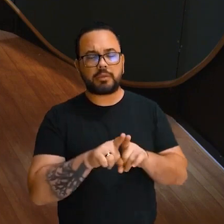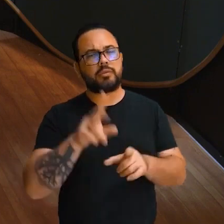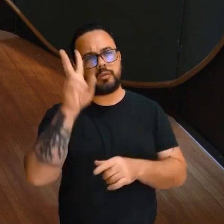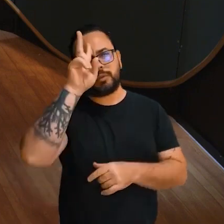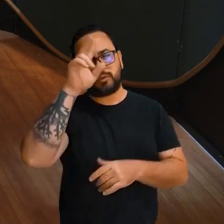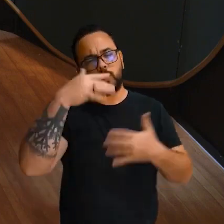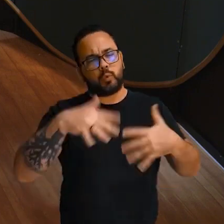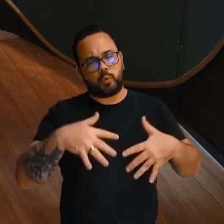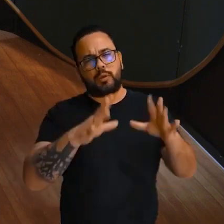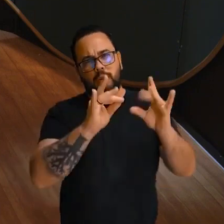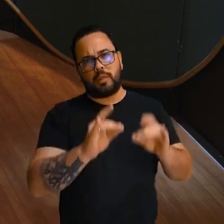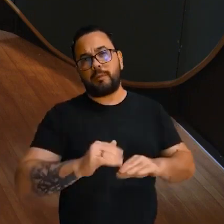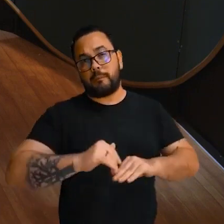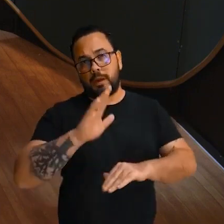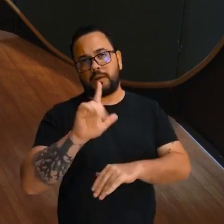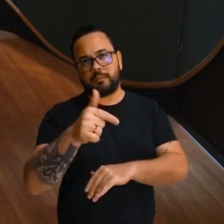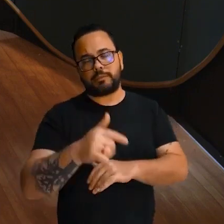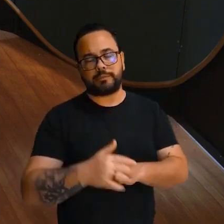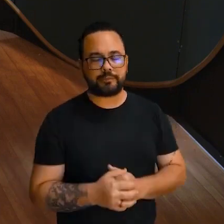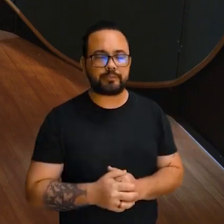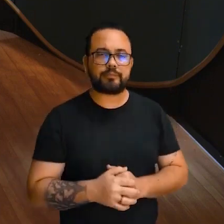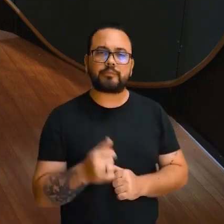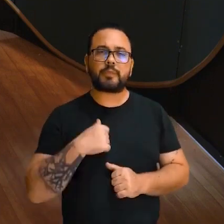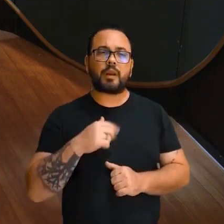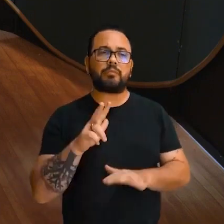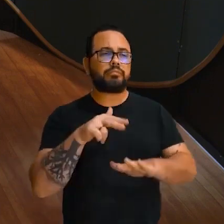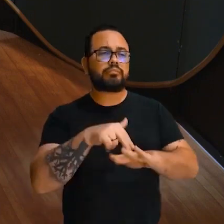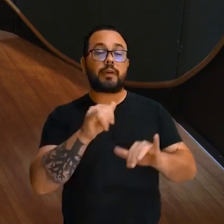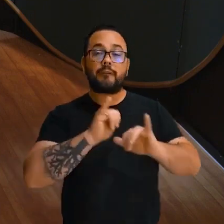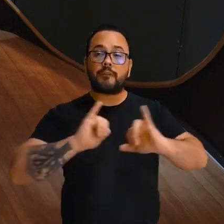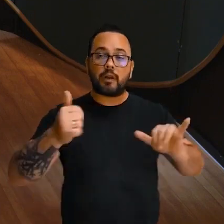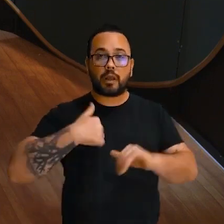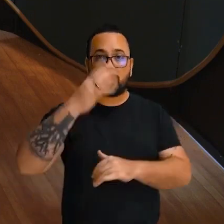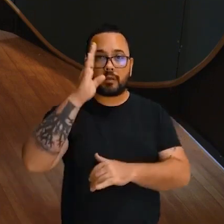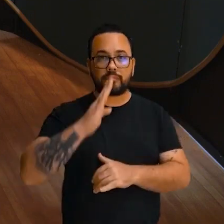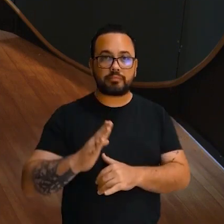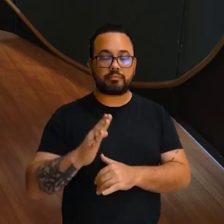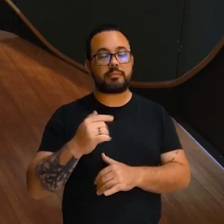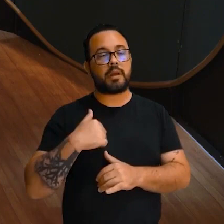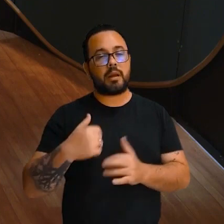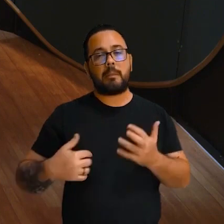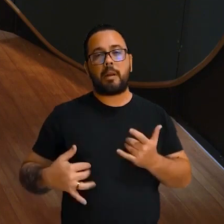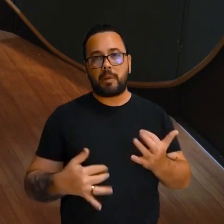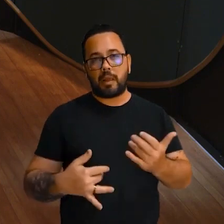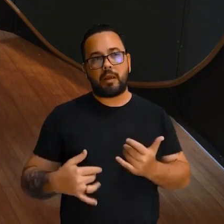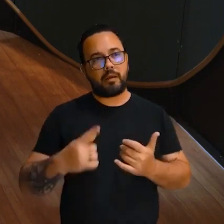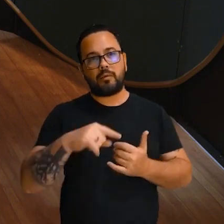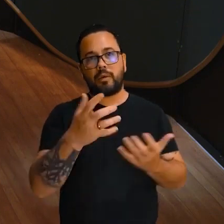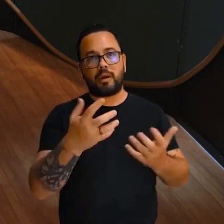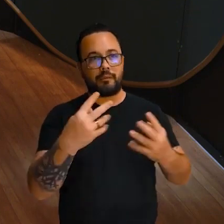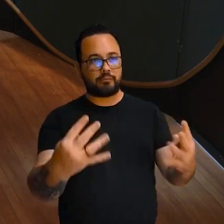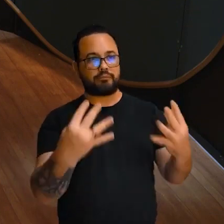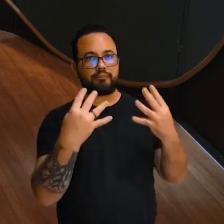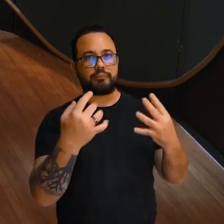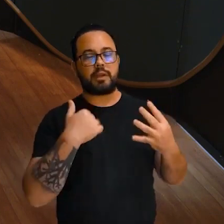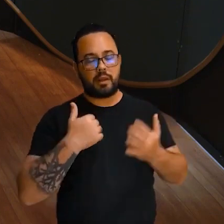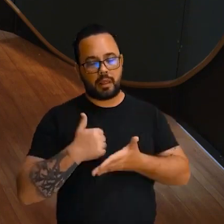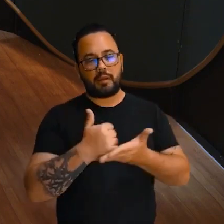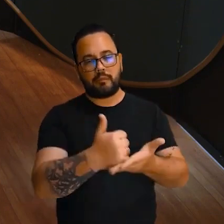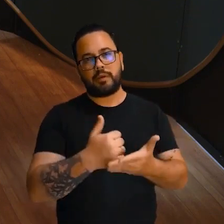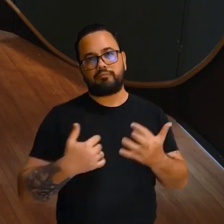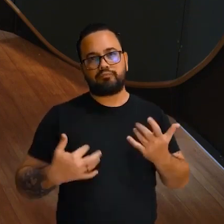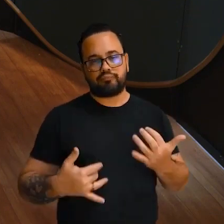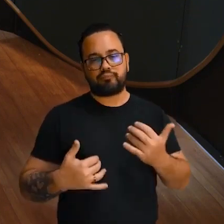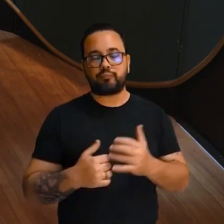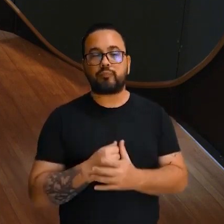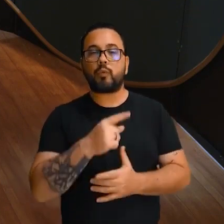detalhes. Mas eu lembro que eu fui lá e anunciaram que eu era brasileiro e queria dar uma canja. Louco pra dar uma canja e tal, né? Levei minha guitarra e tal.